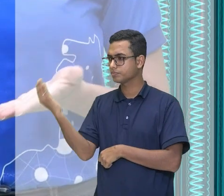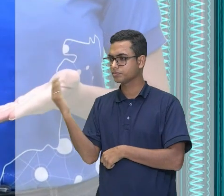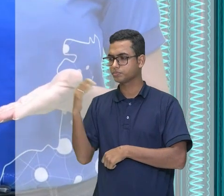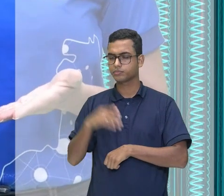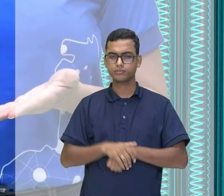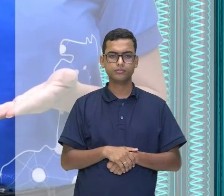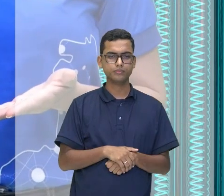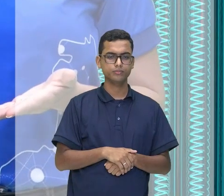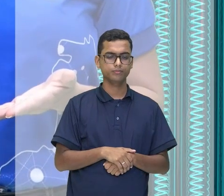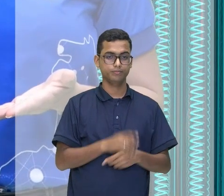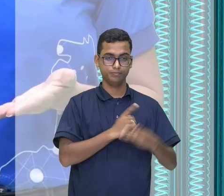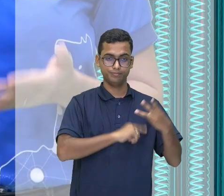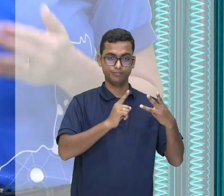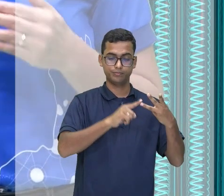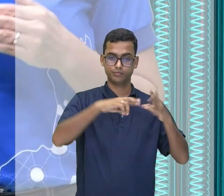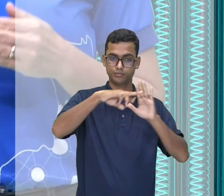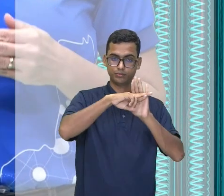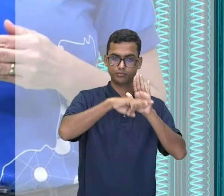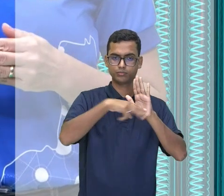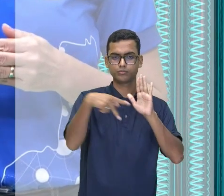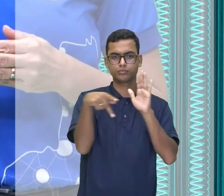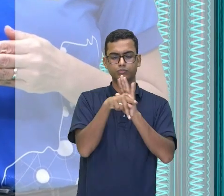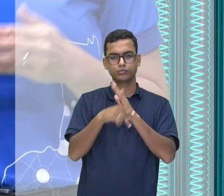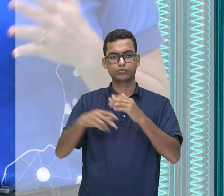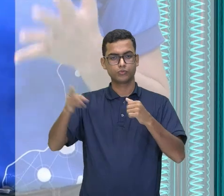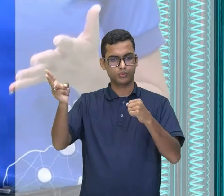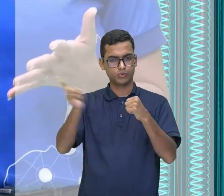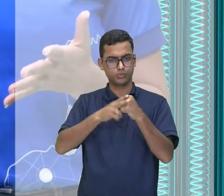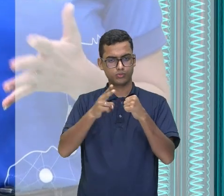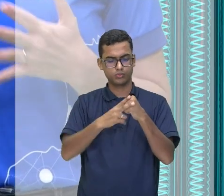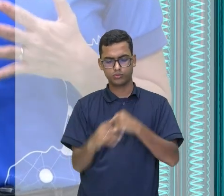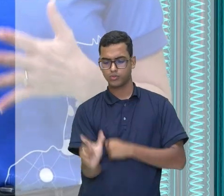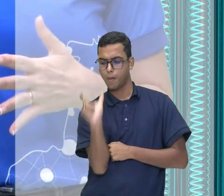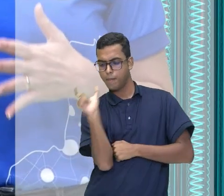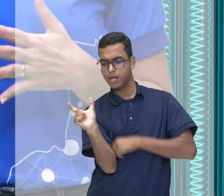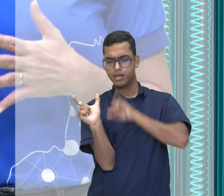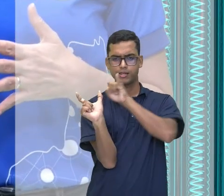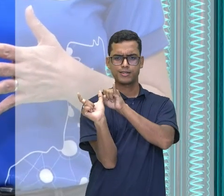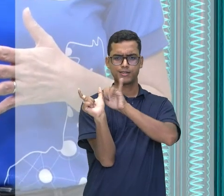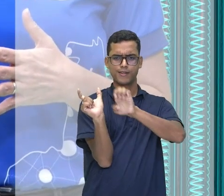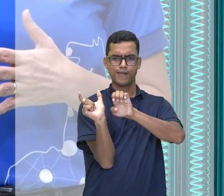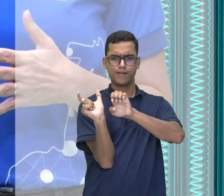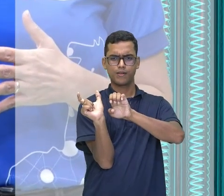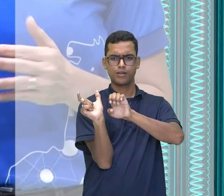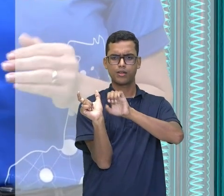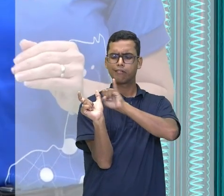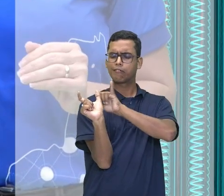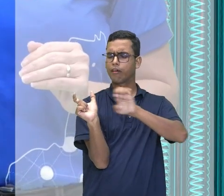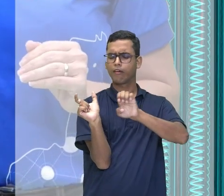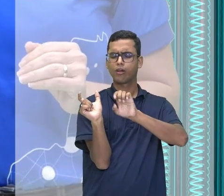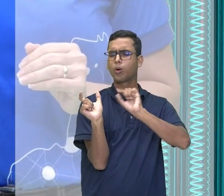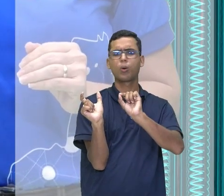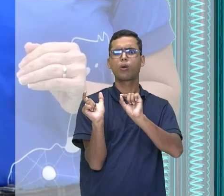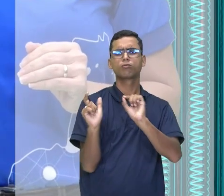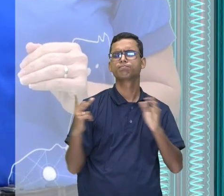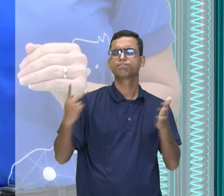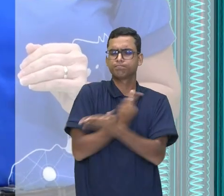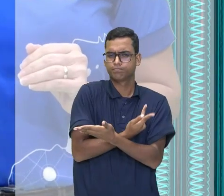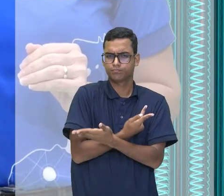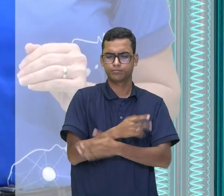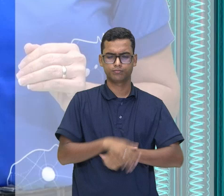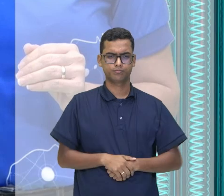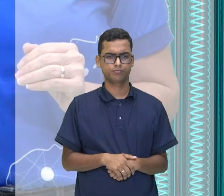Agora a regra dos verbos terminados em IE. O que acontece quando termina nesse IE? O IE vai